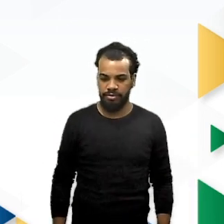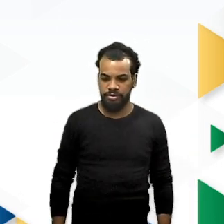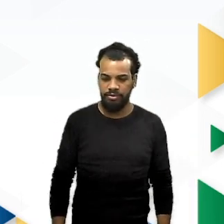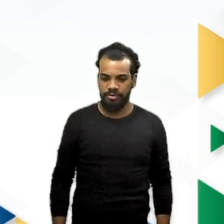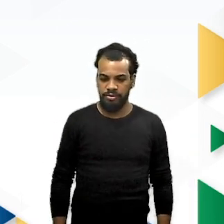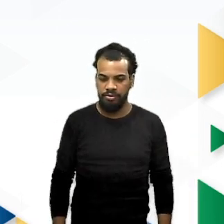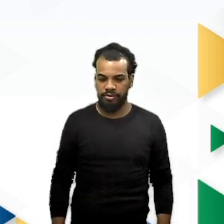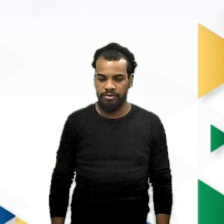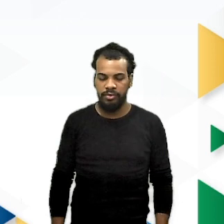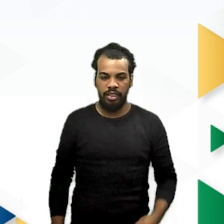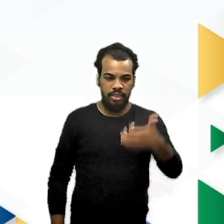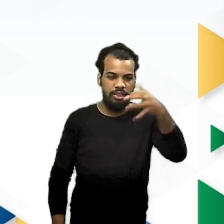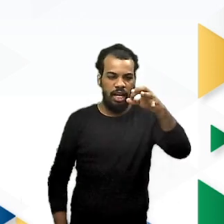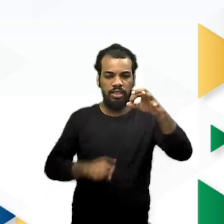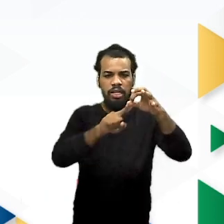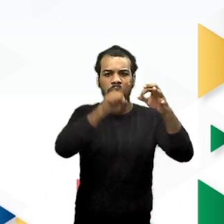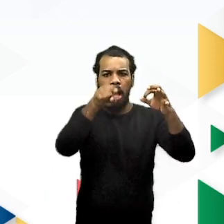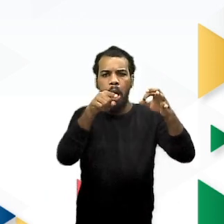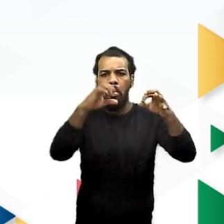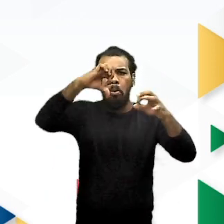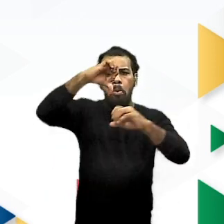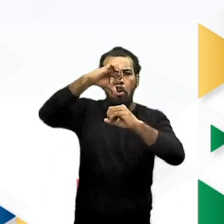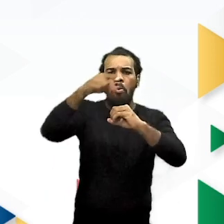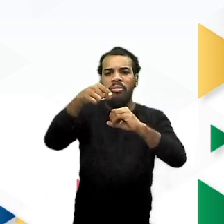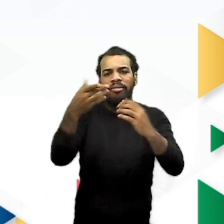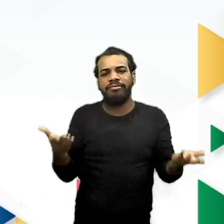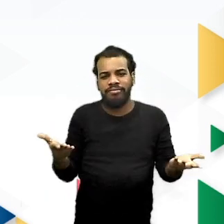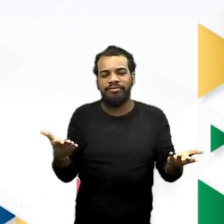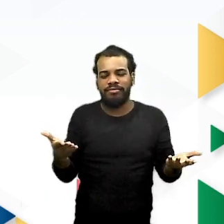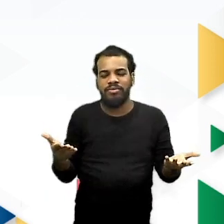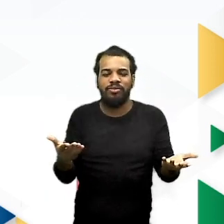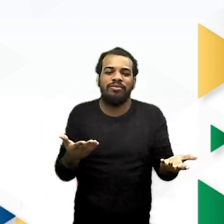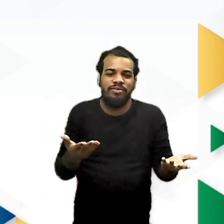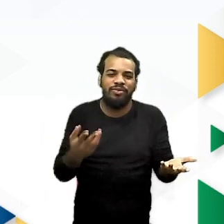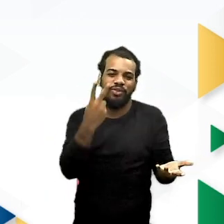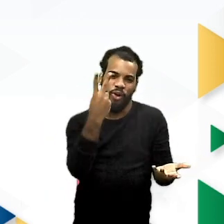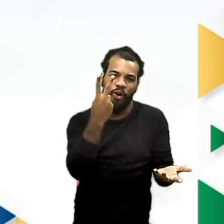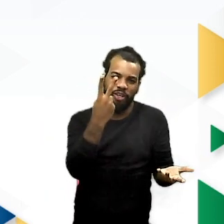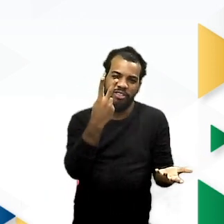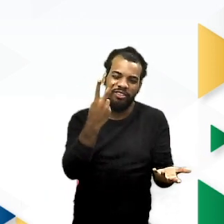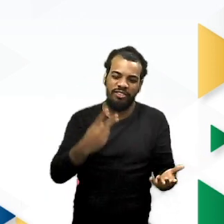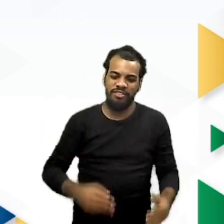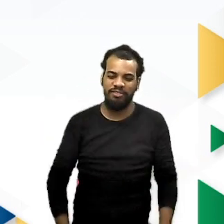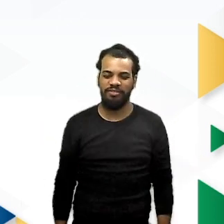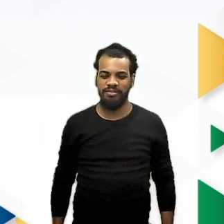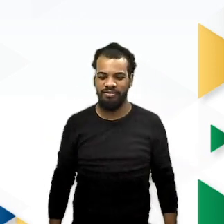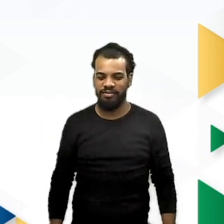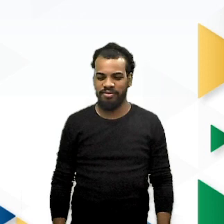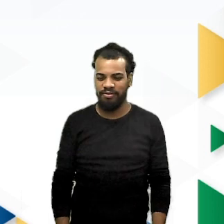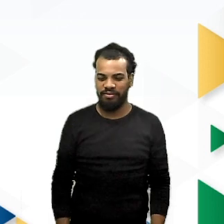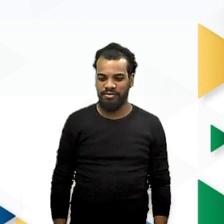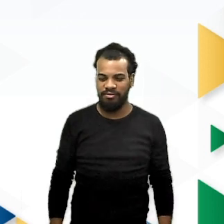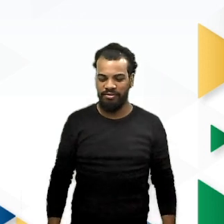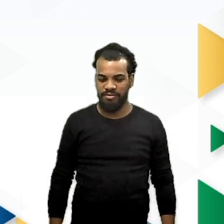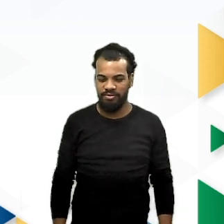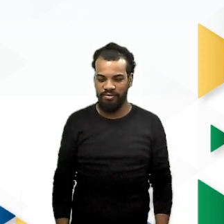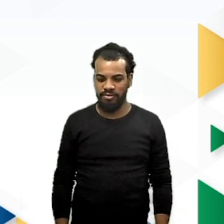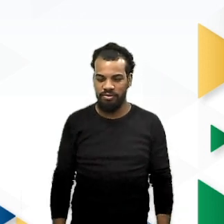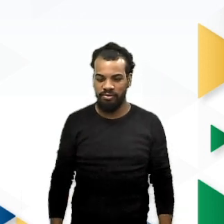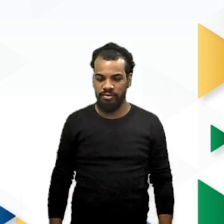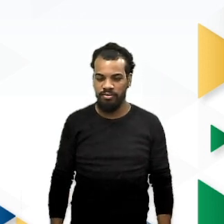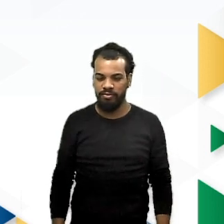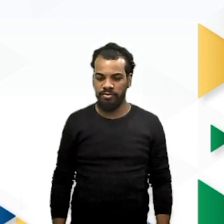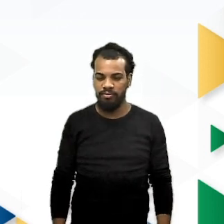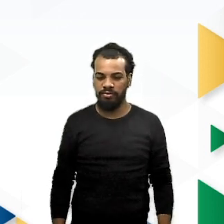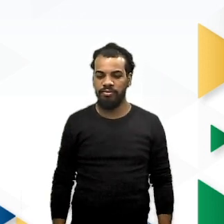é que vale a interrogação? A interrogação vai ser sempre o anterior mais 2. A n vai ser igual a 2,